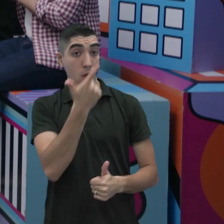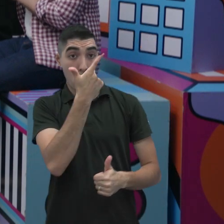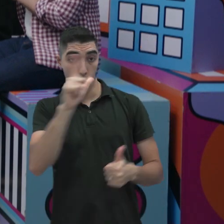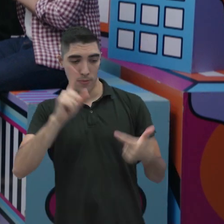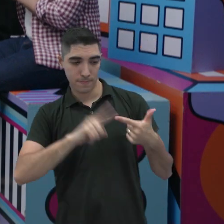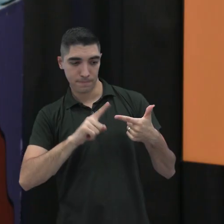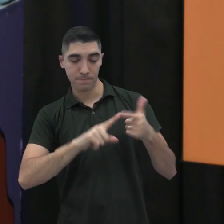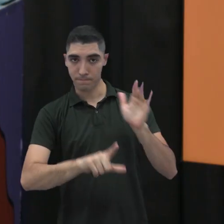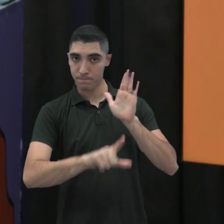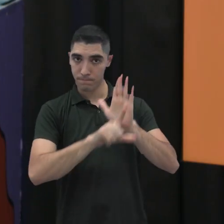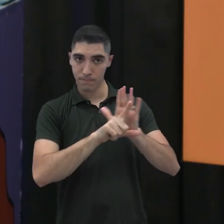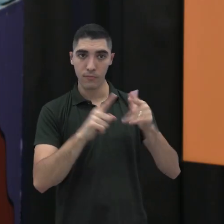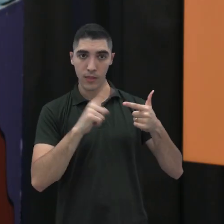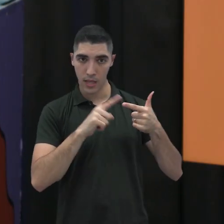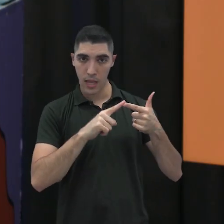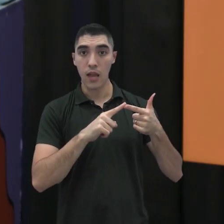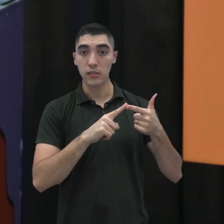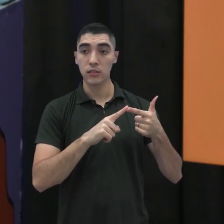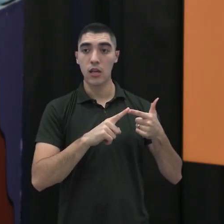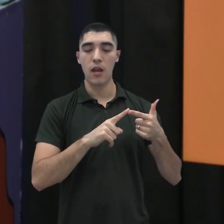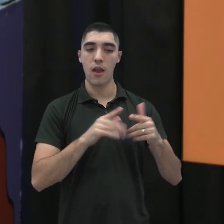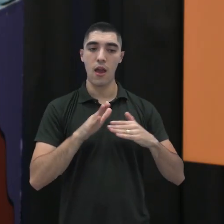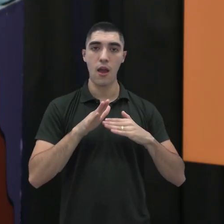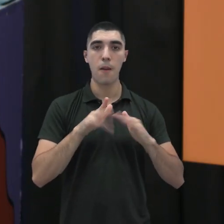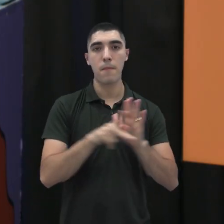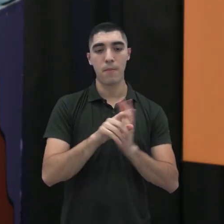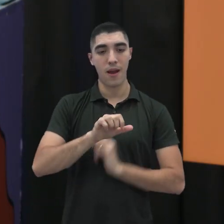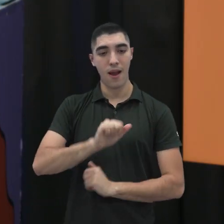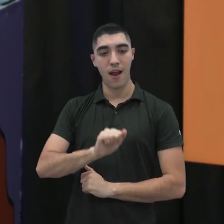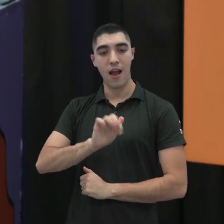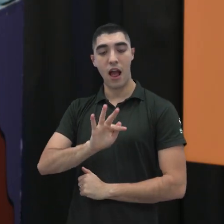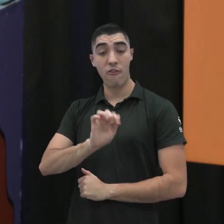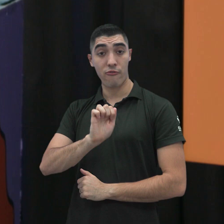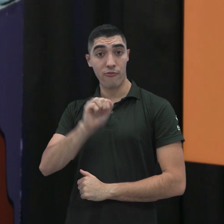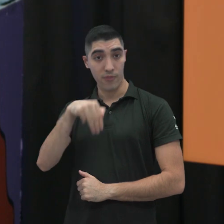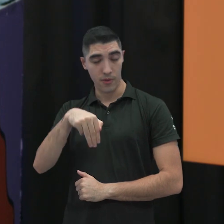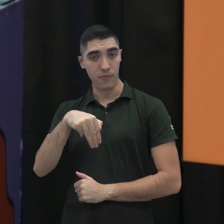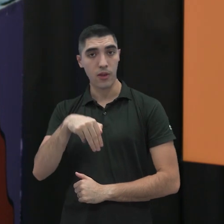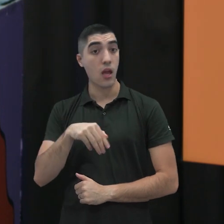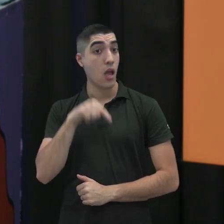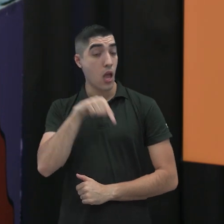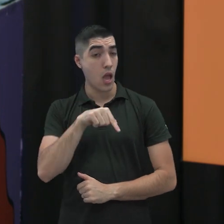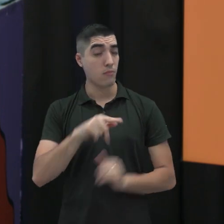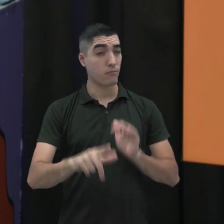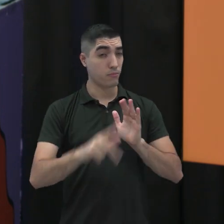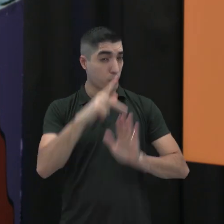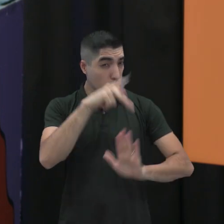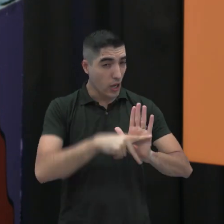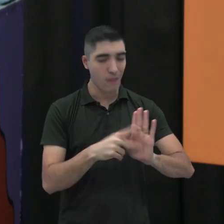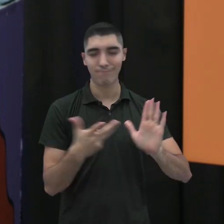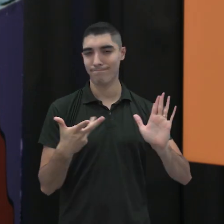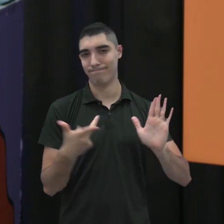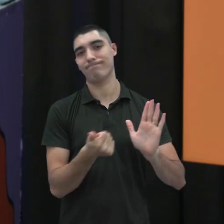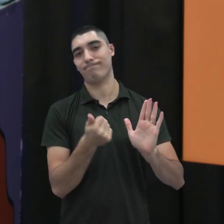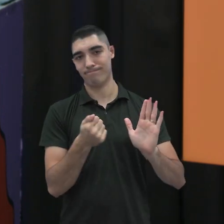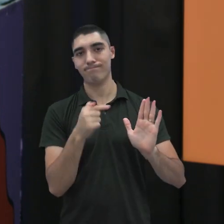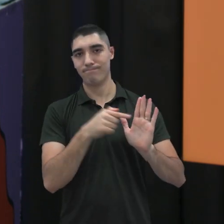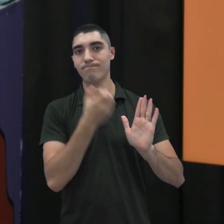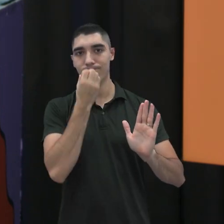lei, que é uma lei que declarou de utilidade pública a AFAM. E esse é um projeto muito legal aqui da cidade.